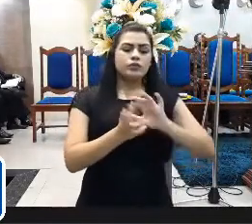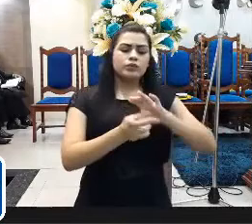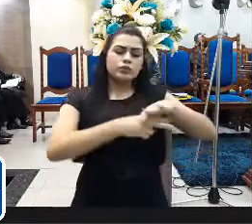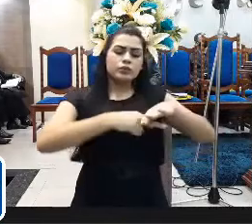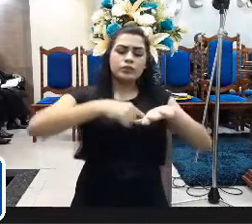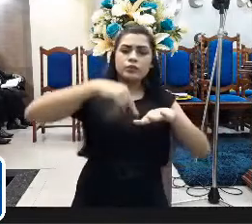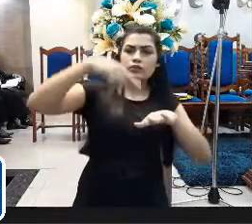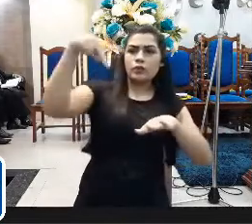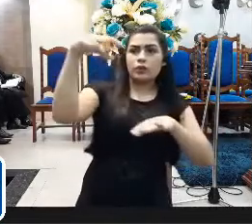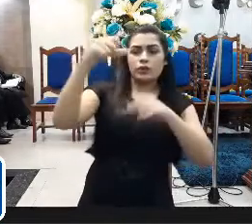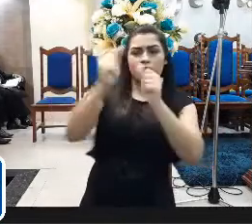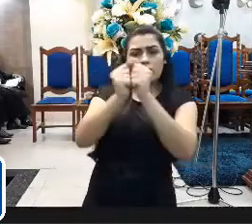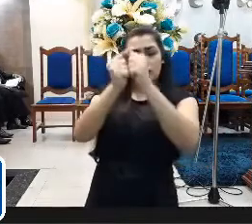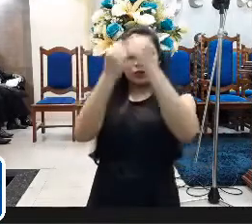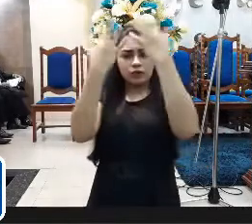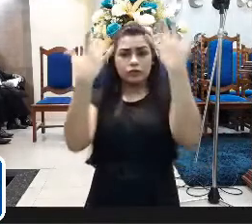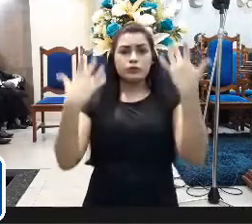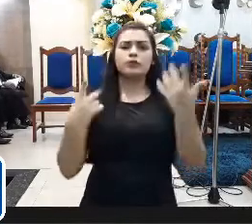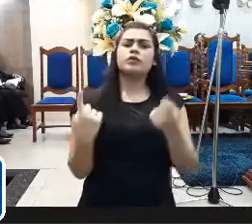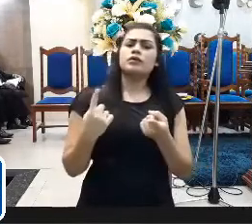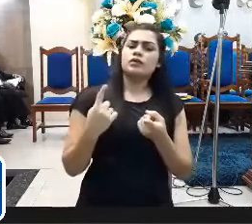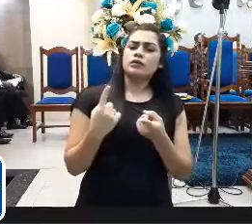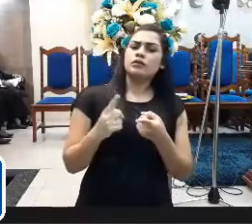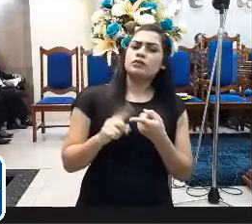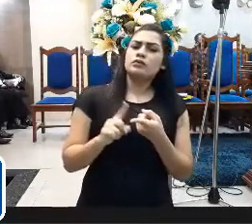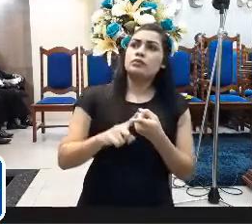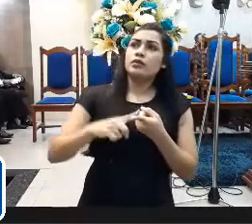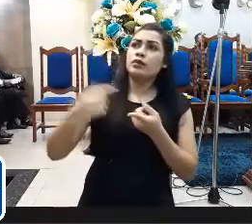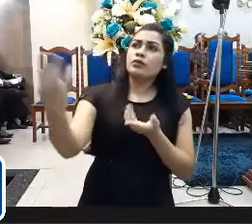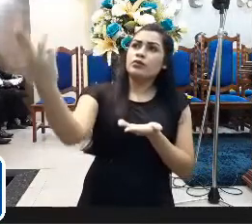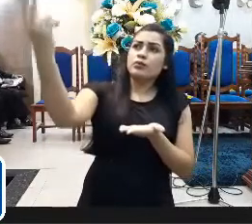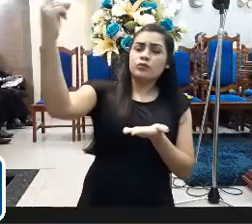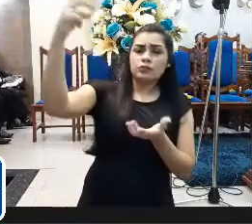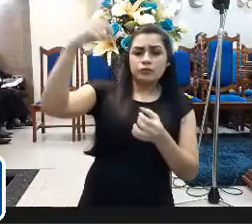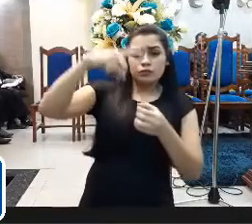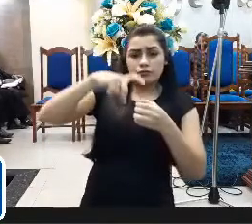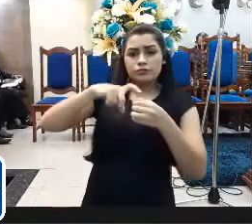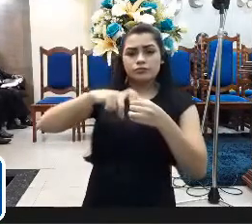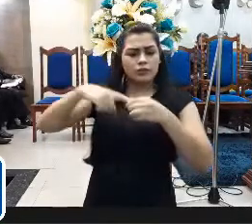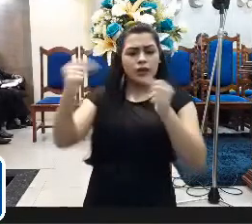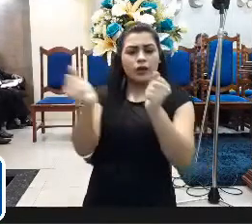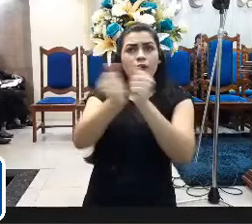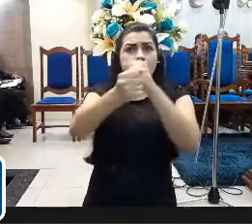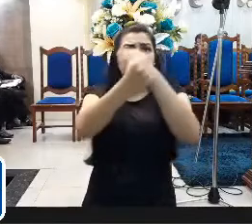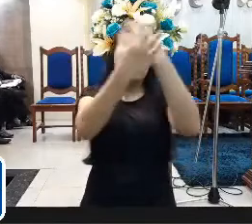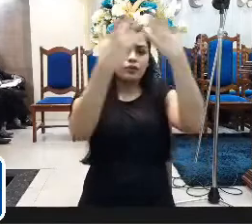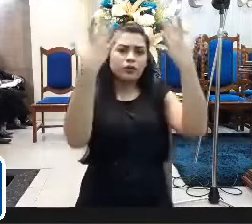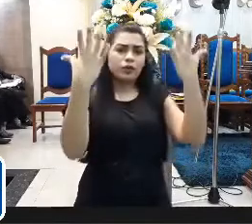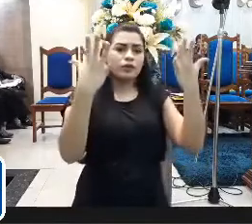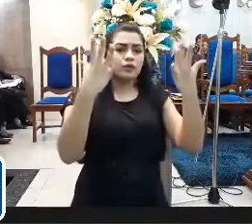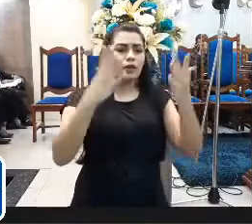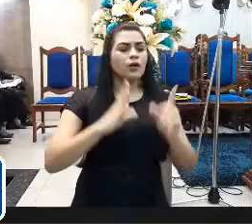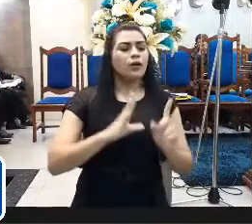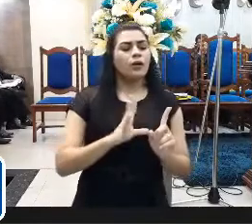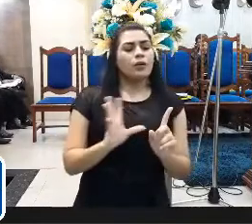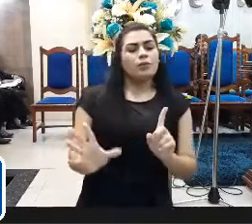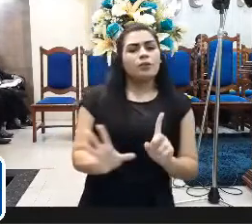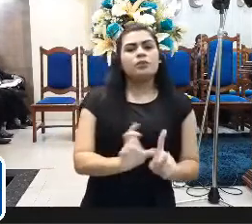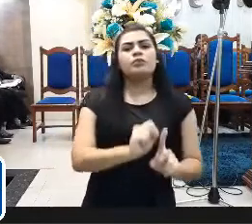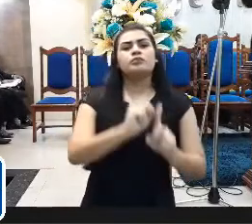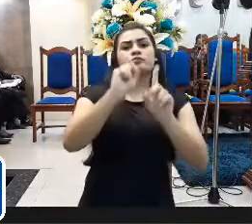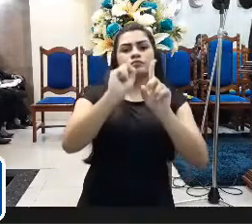ascensão e vai descer em glória para vir buscar a sua igreja. A Bíblia chama esse dia o dia